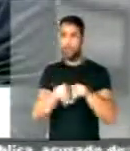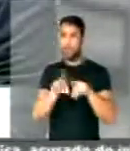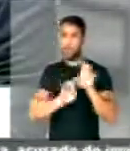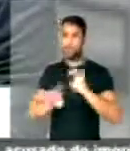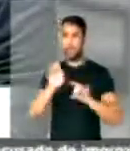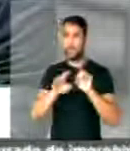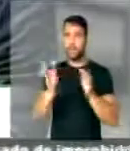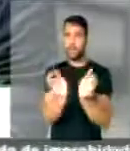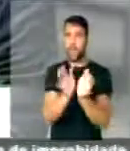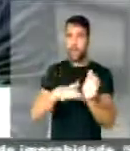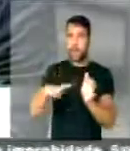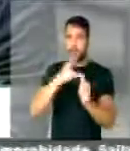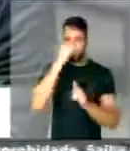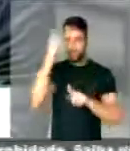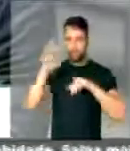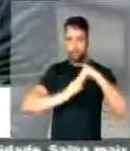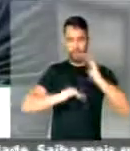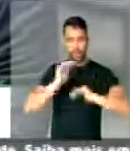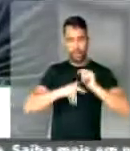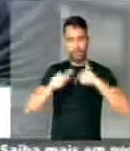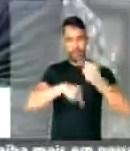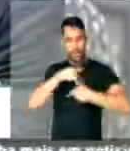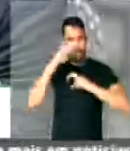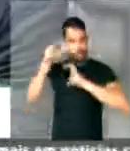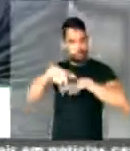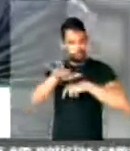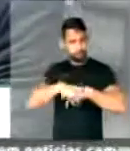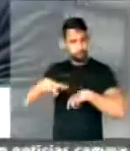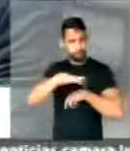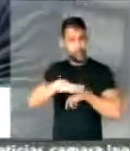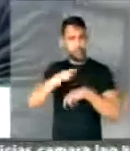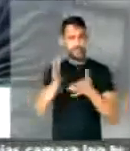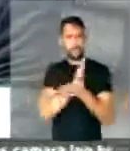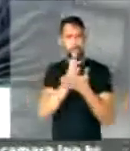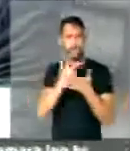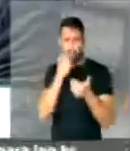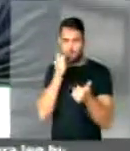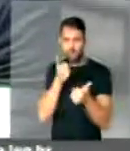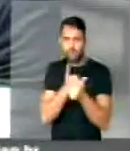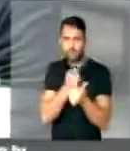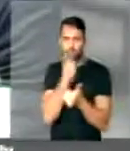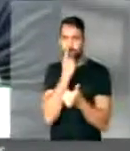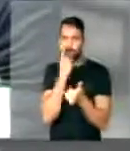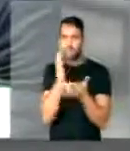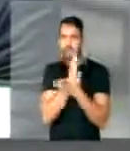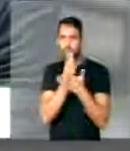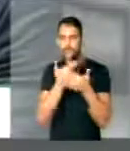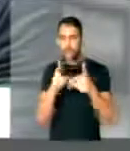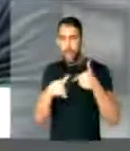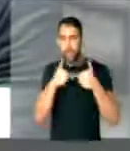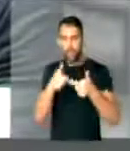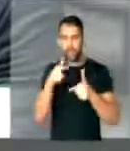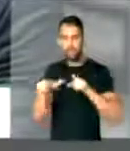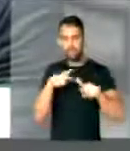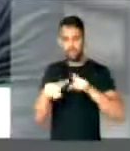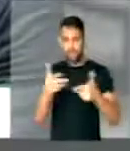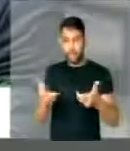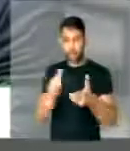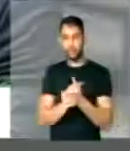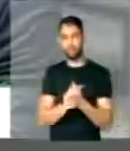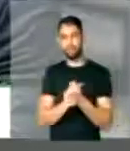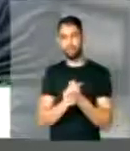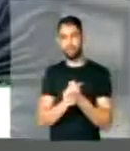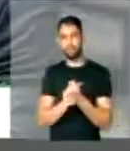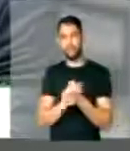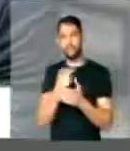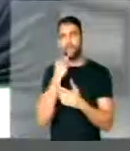do campo, que Vossa Excelência tem uma trajetória muito íntima e muito próxima da defesa da luta desses trabalhadores. Falar